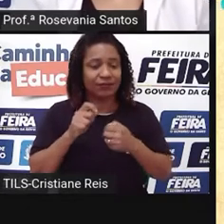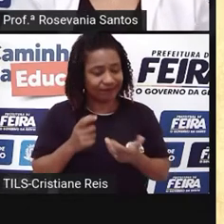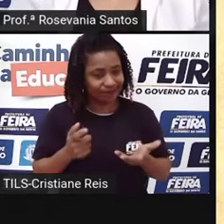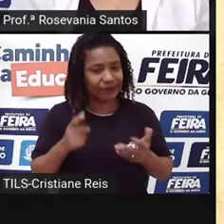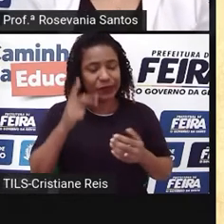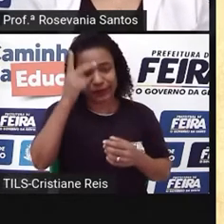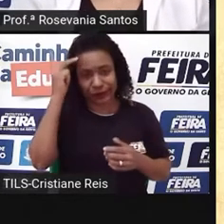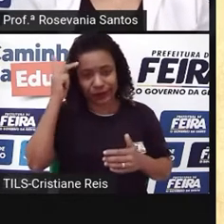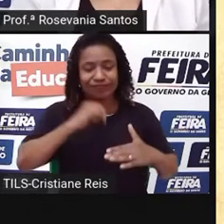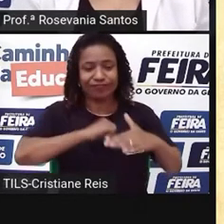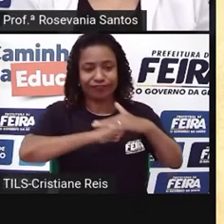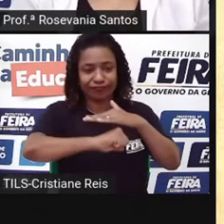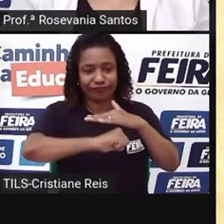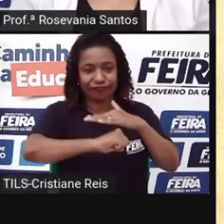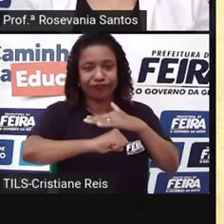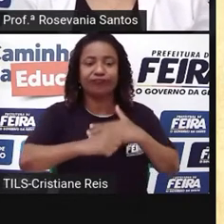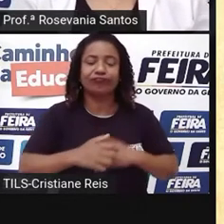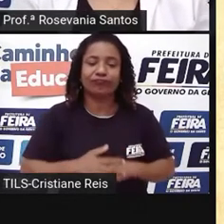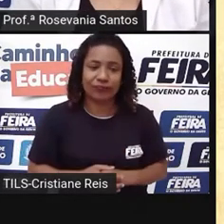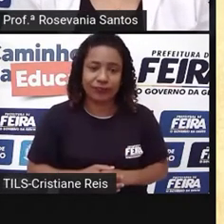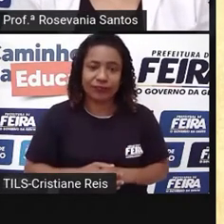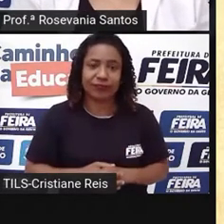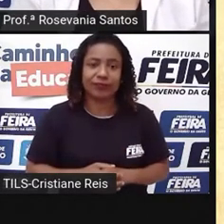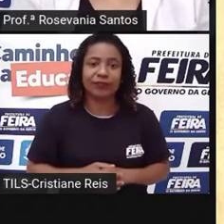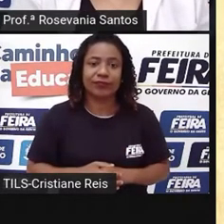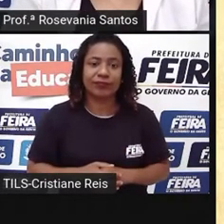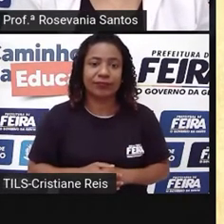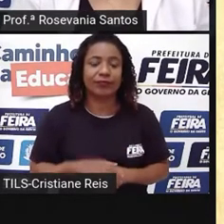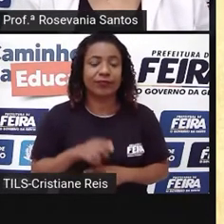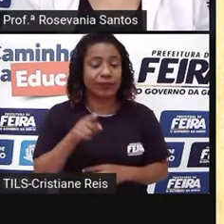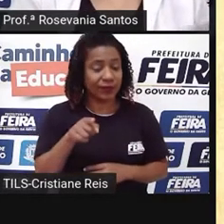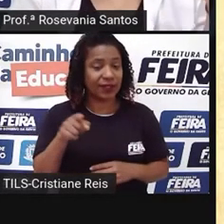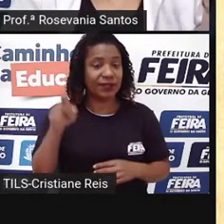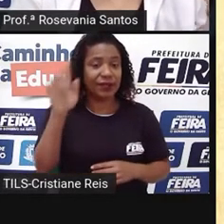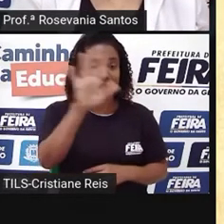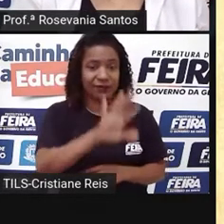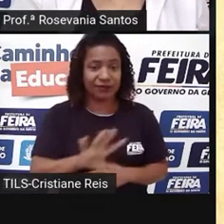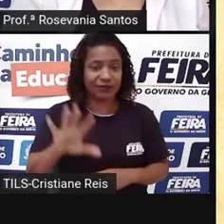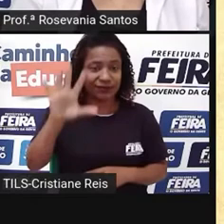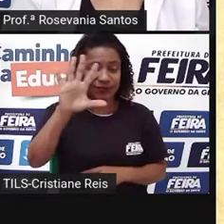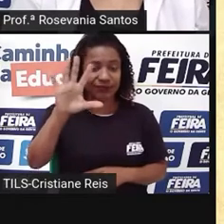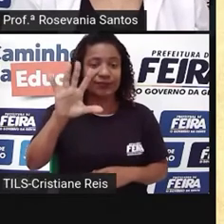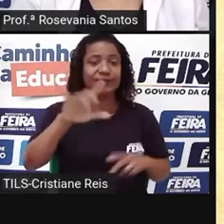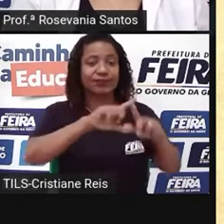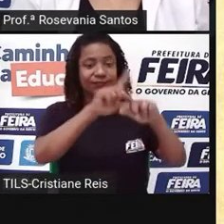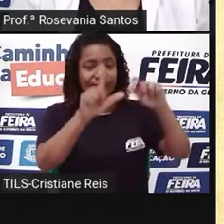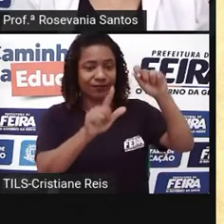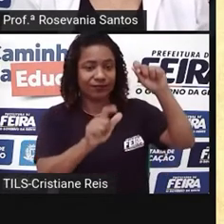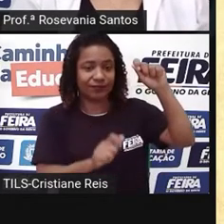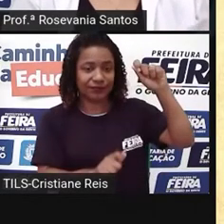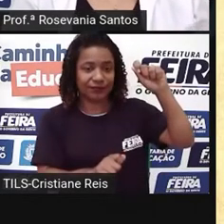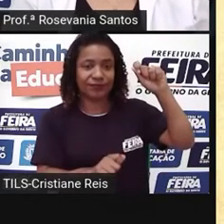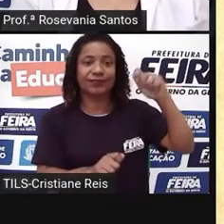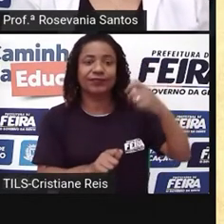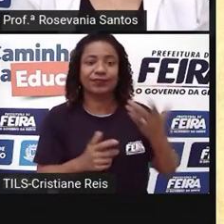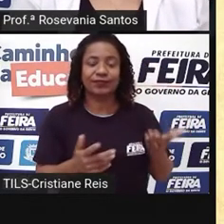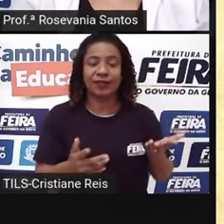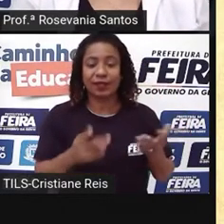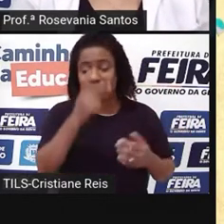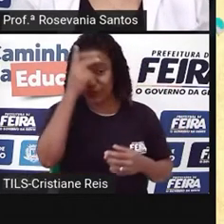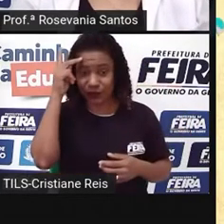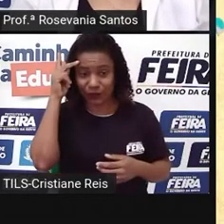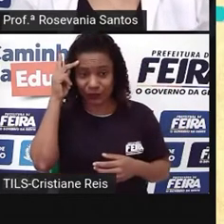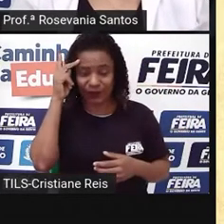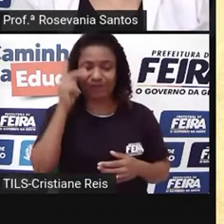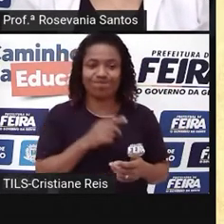coisas. E aí acaba matando os elefantes. Então é uma região que sofre muito com esses caçadores